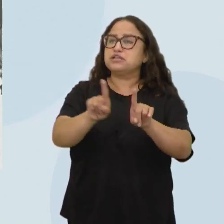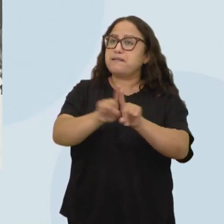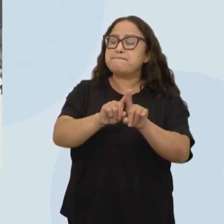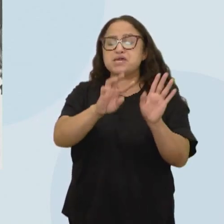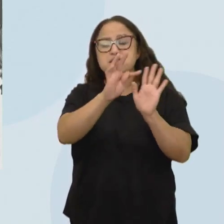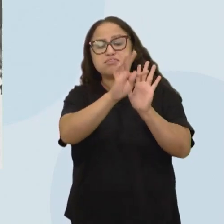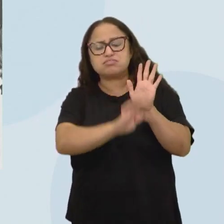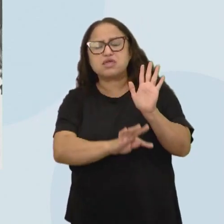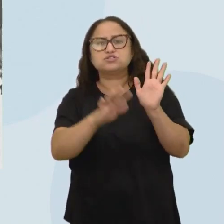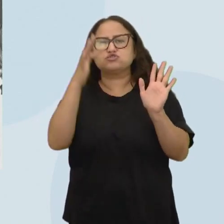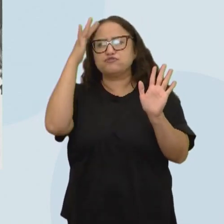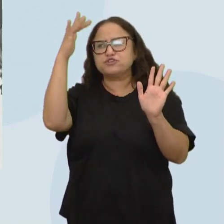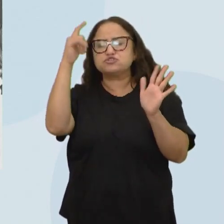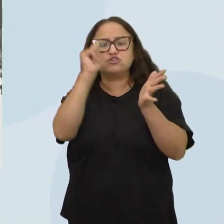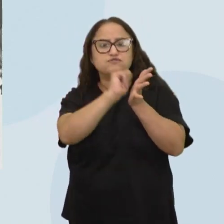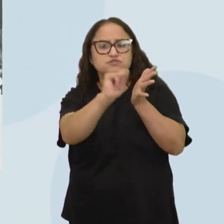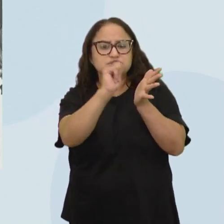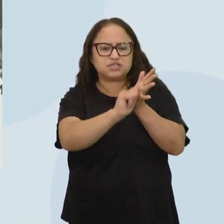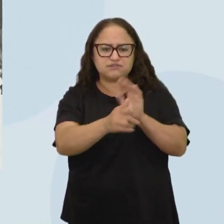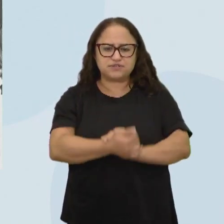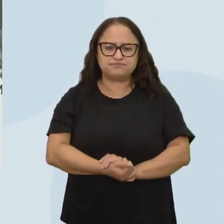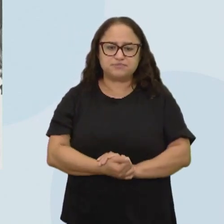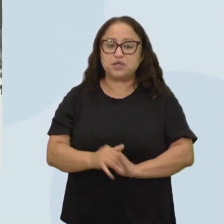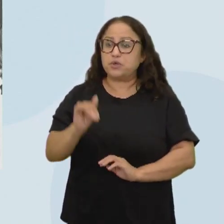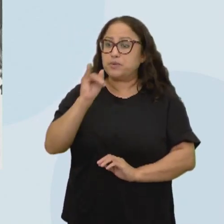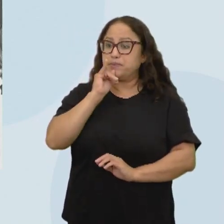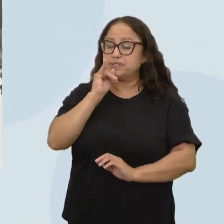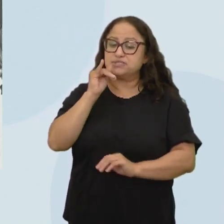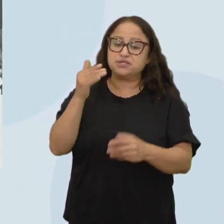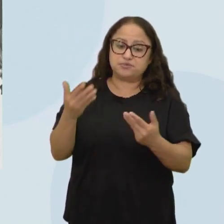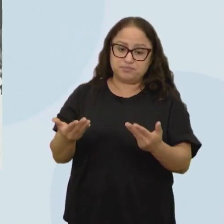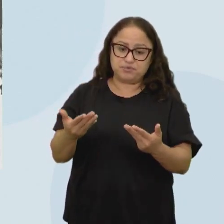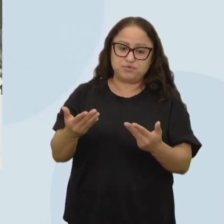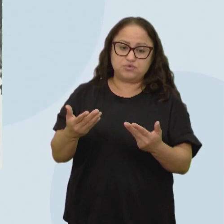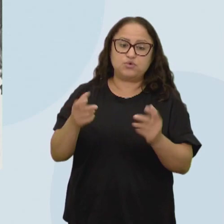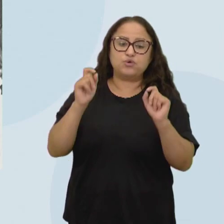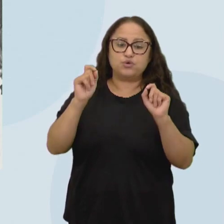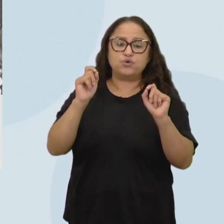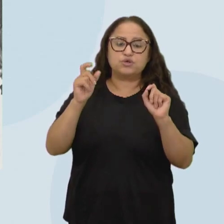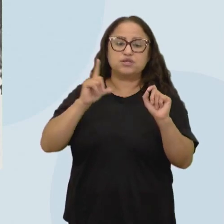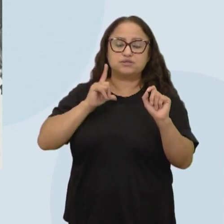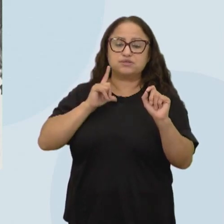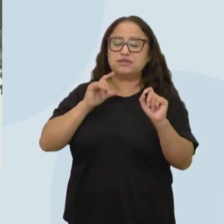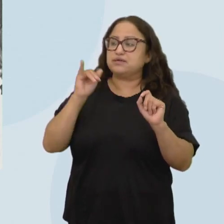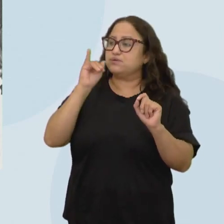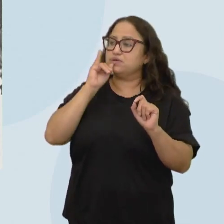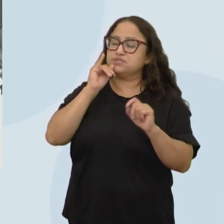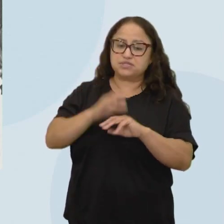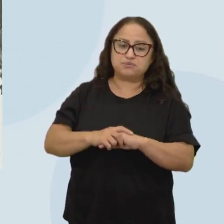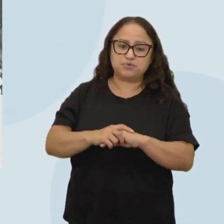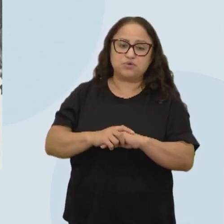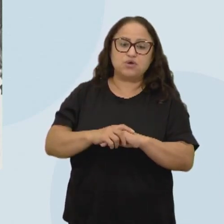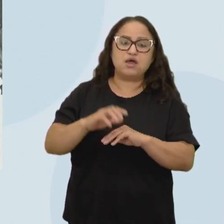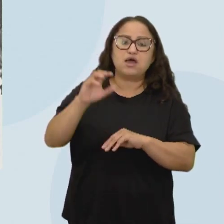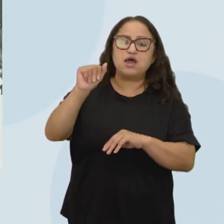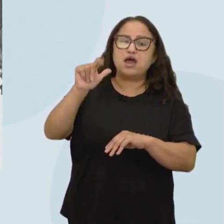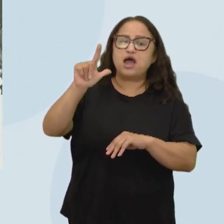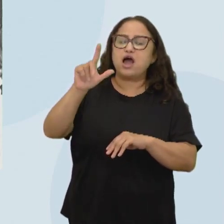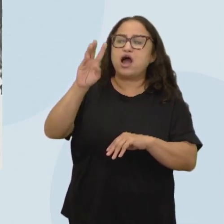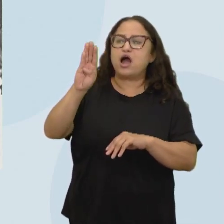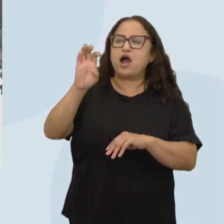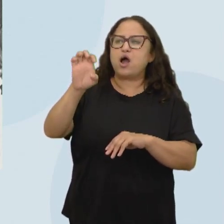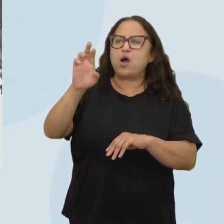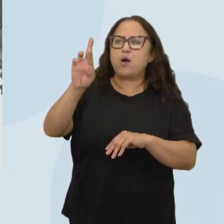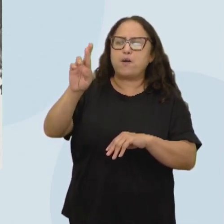textos filosóficos. Então, por exemplo, eu coloquei aí, né, a título de exemplo, o Albert Camus, né,